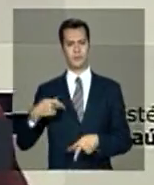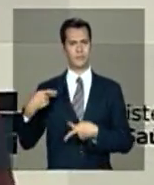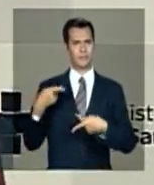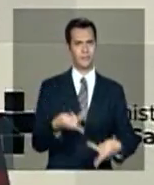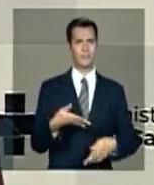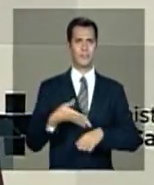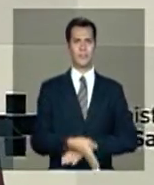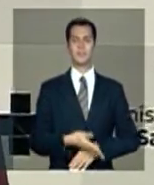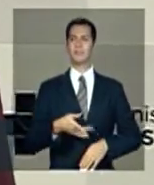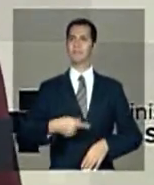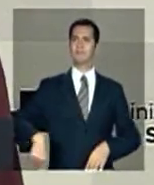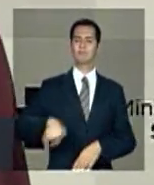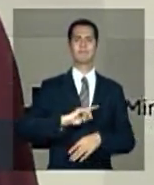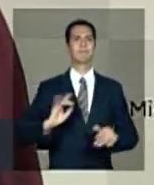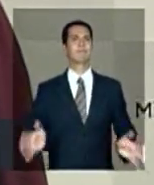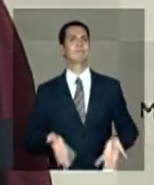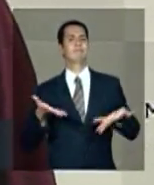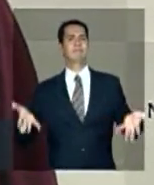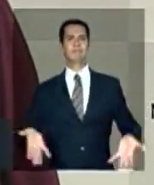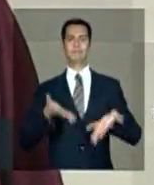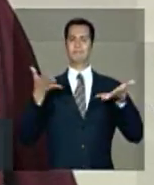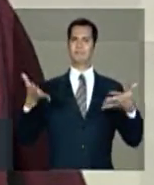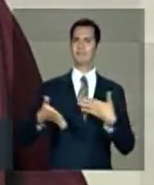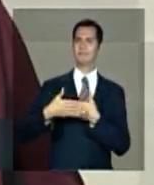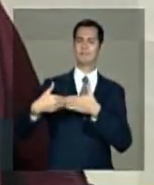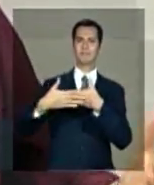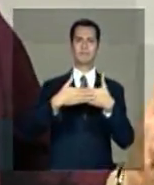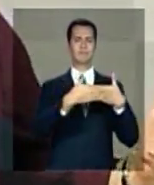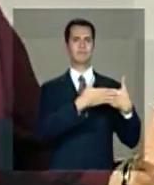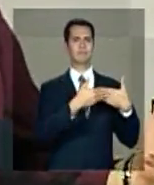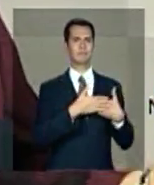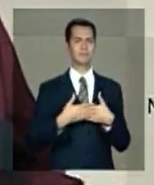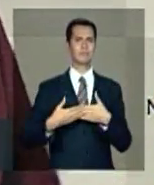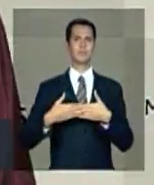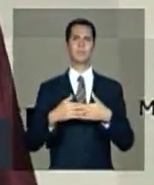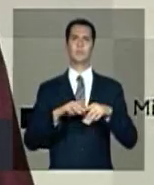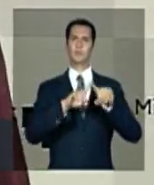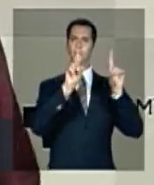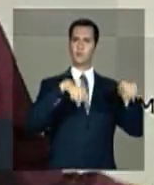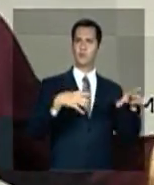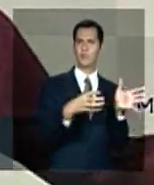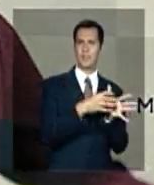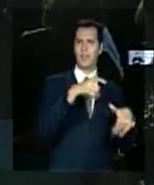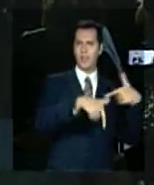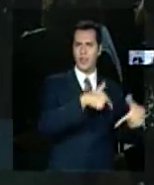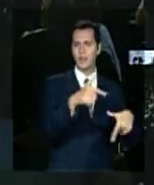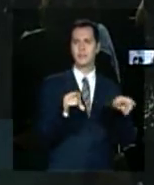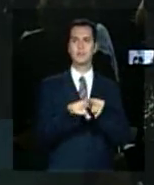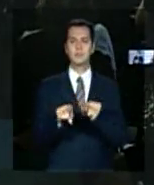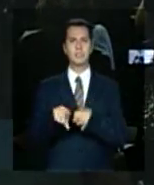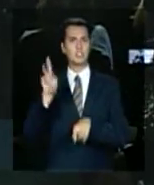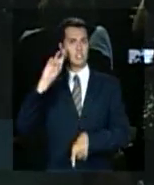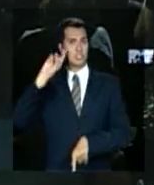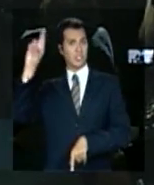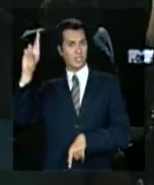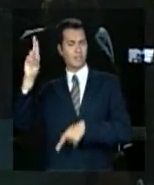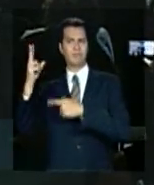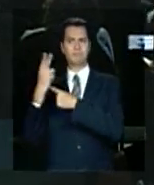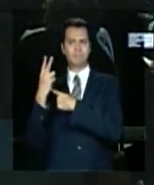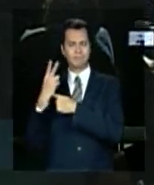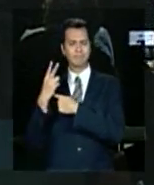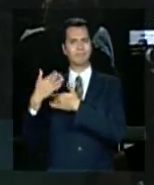EA emoção com que eu fui tratado aqui tanto pelas pelos funcionários como pelo diretor